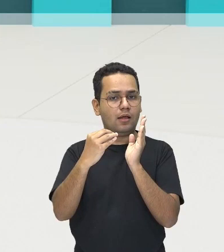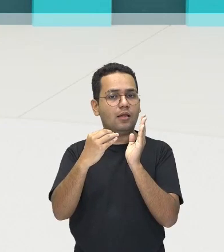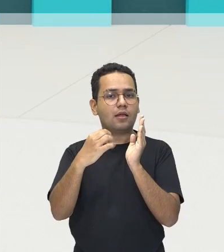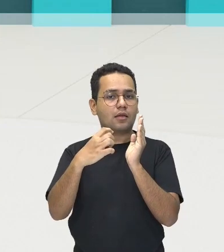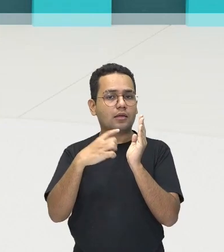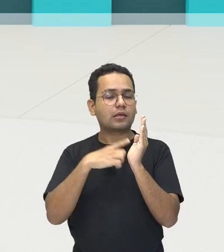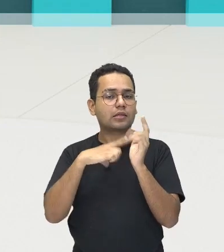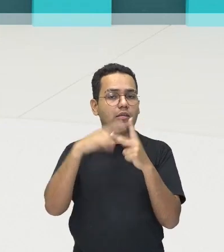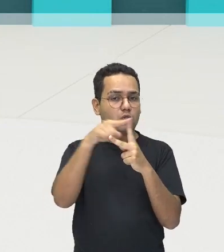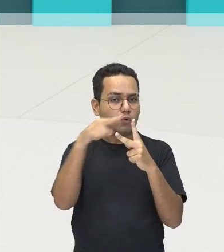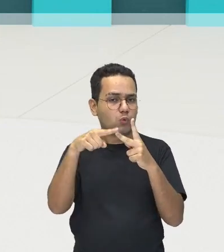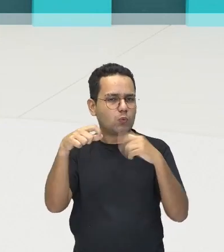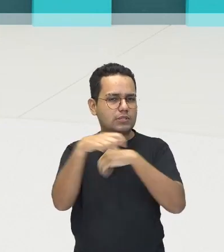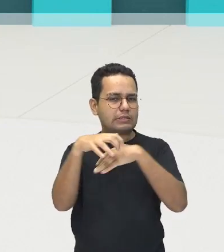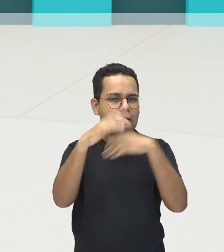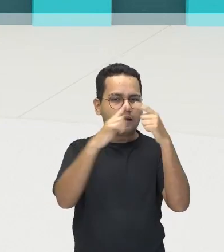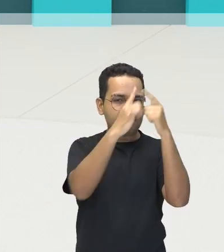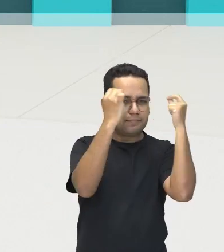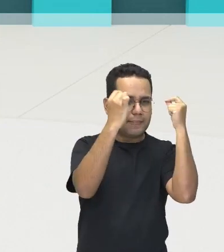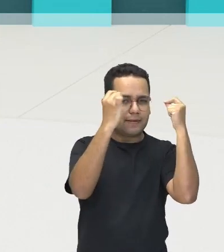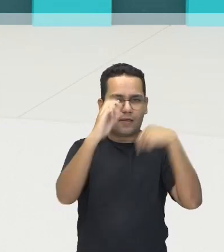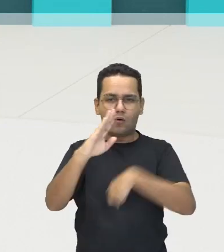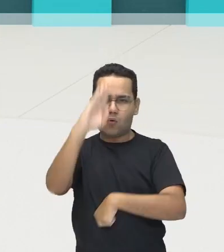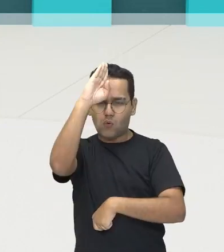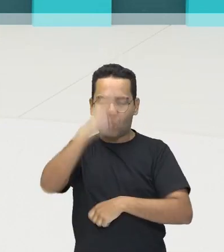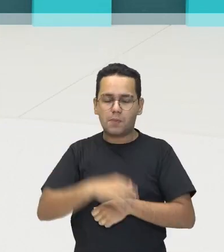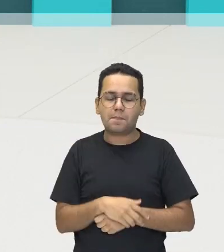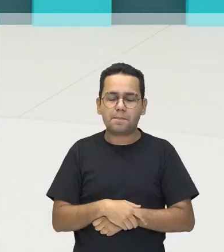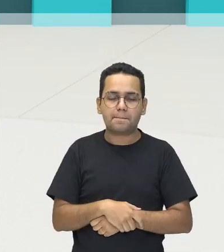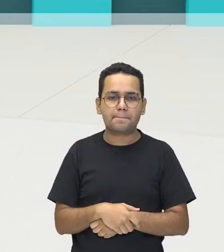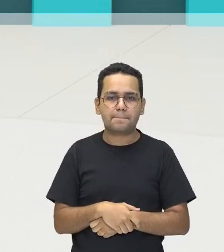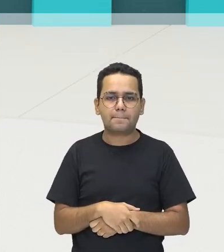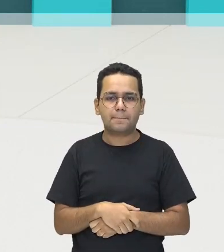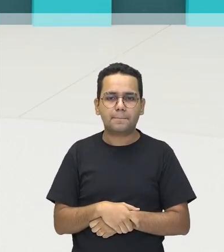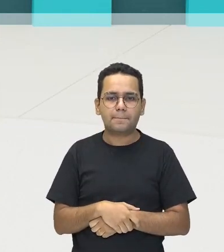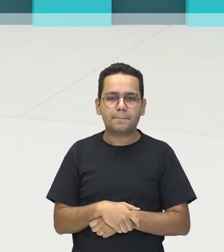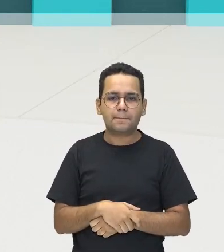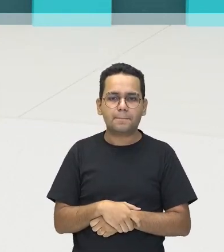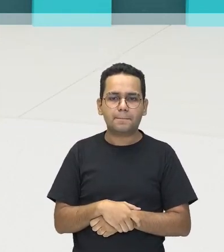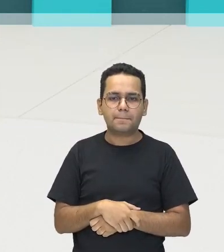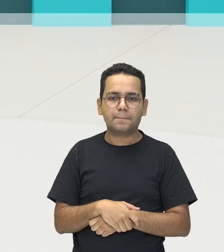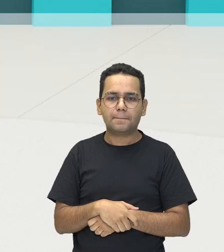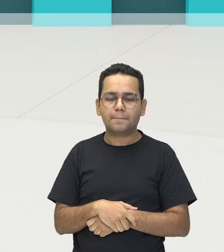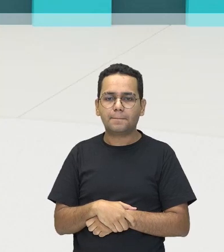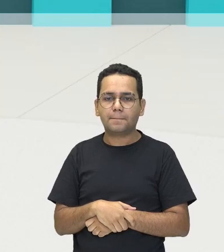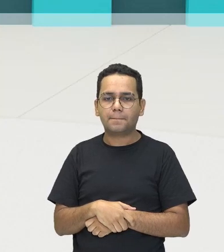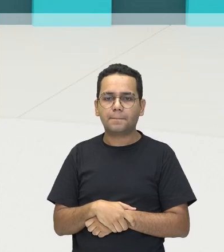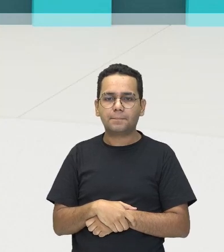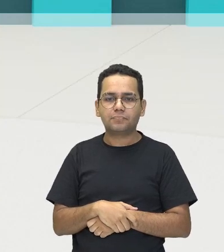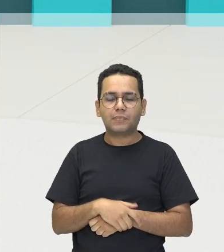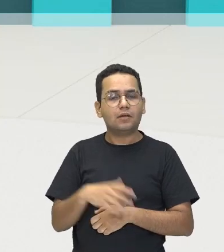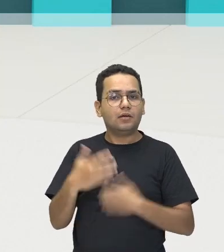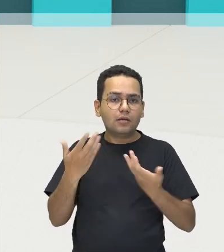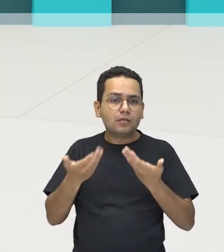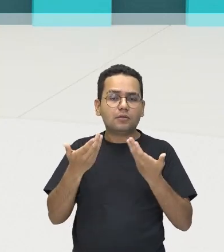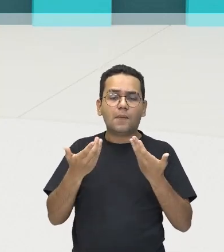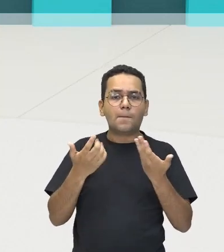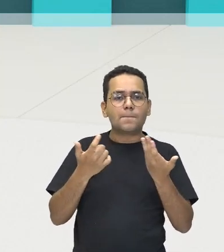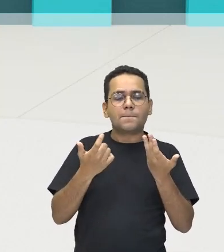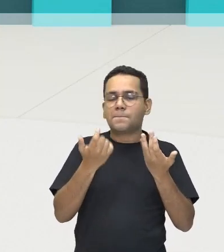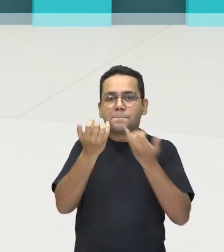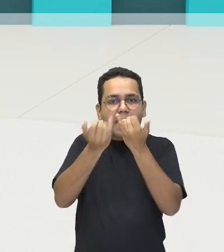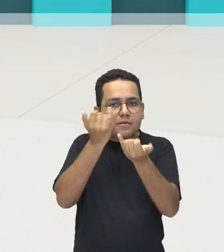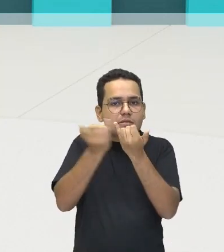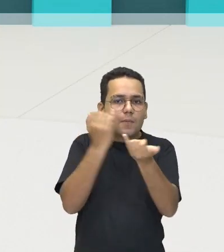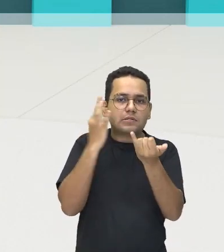justamente para dizer, olha, nós somos iguais à Grécia, somos iguais a Roma, porque justamente o homem é o centro de todas as coisas, ele é